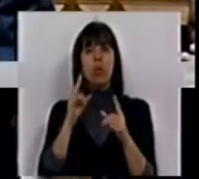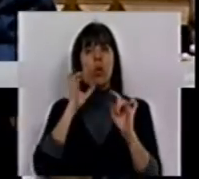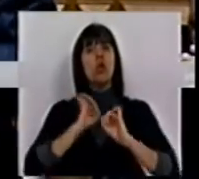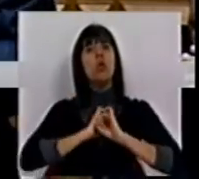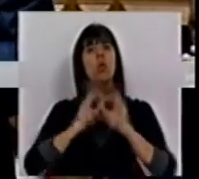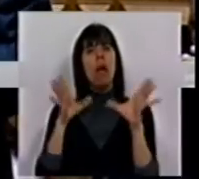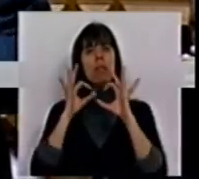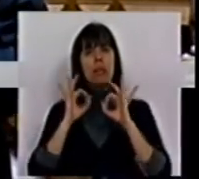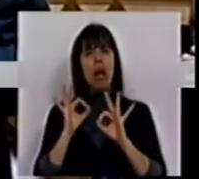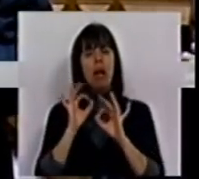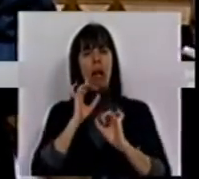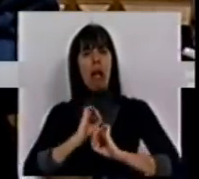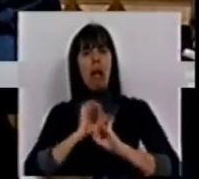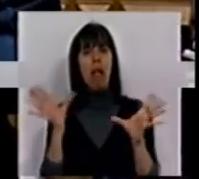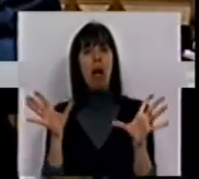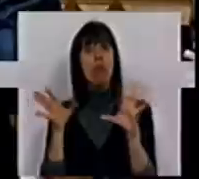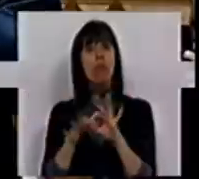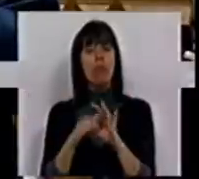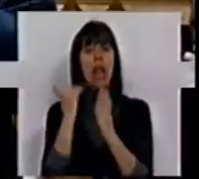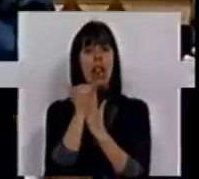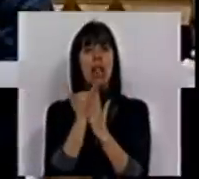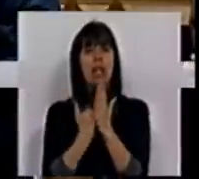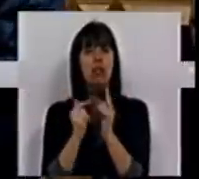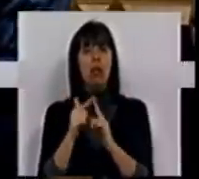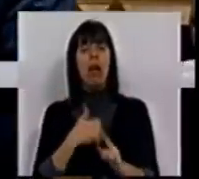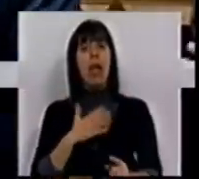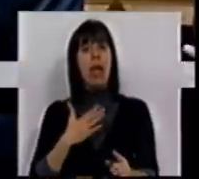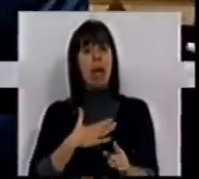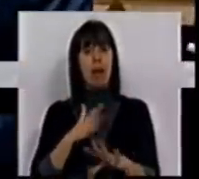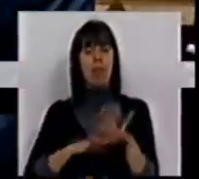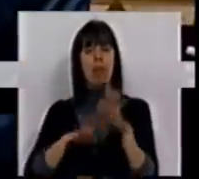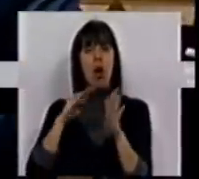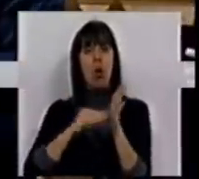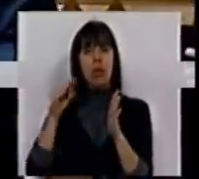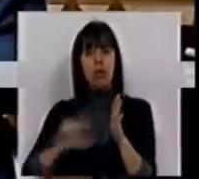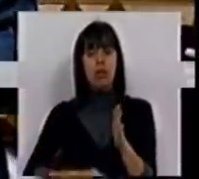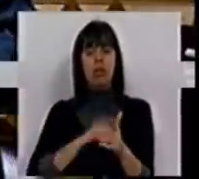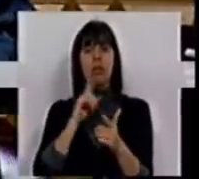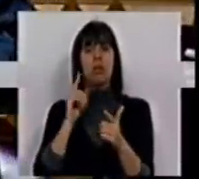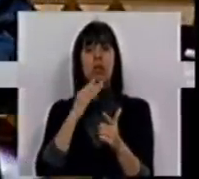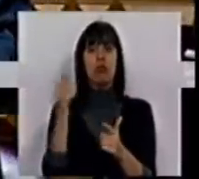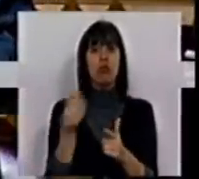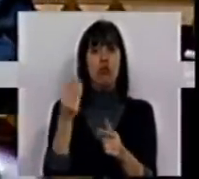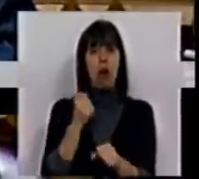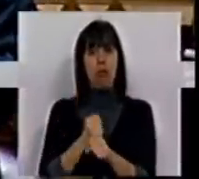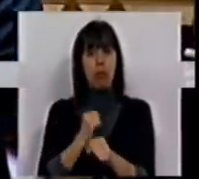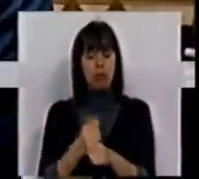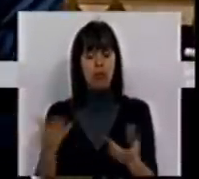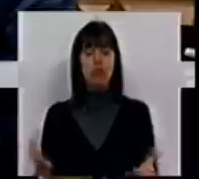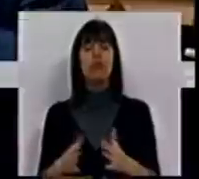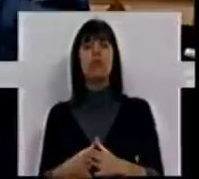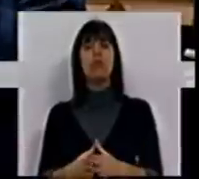os esclarecimentos concretos sobre a listagem das empresas que procedeu à contratação, em termos de jovens